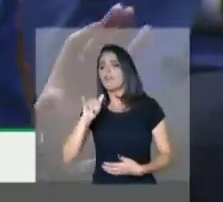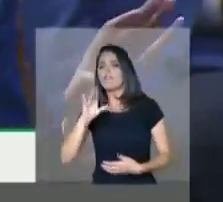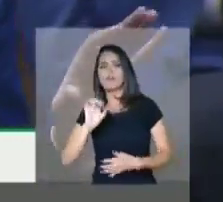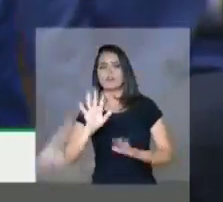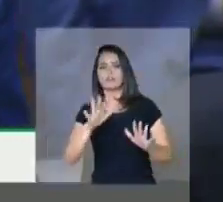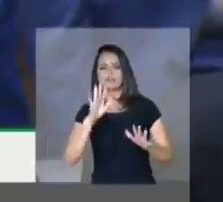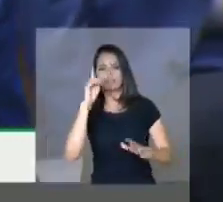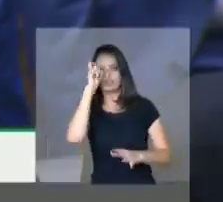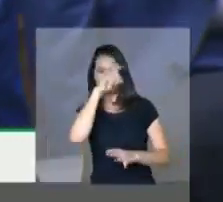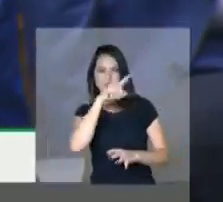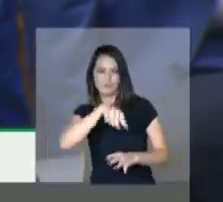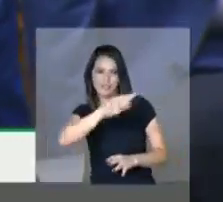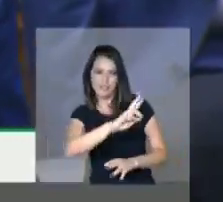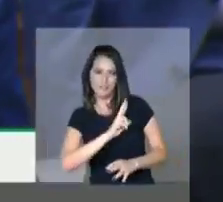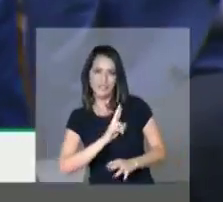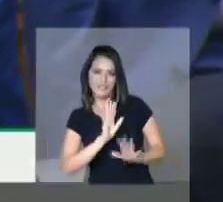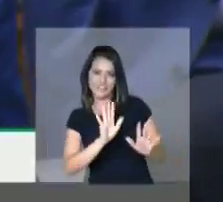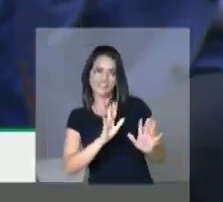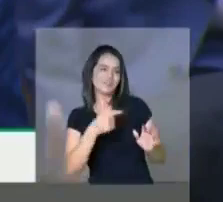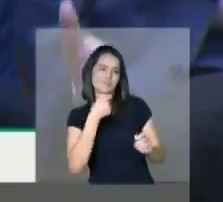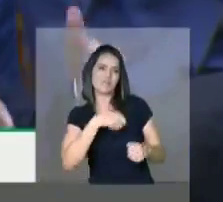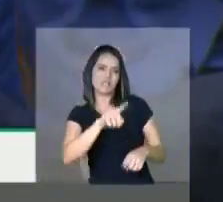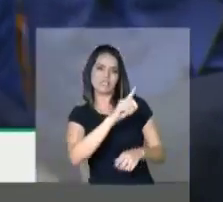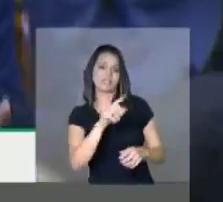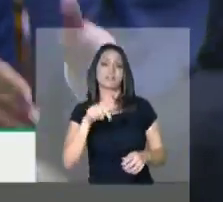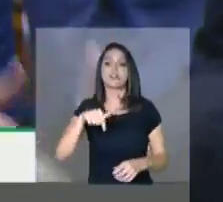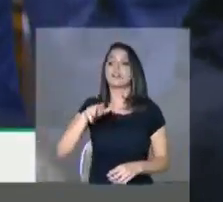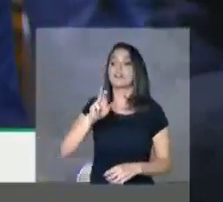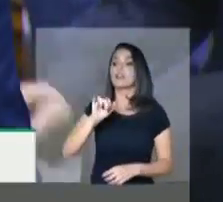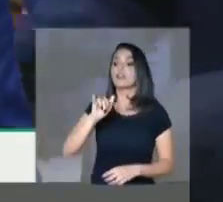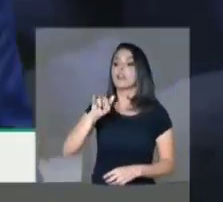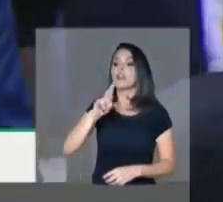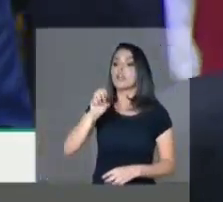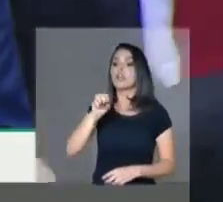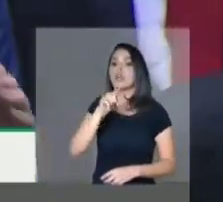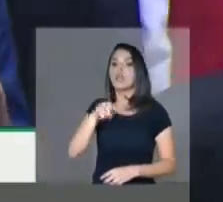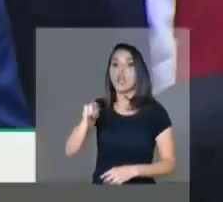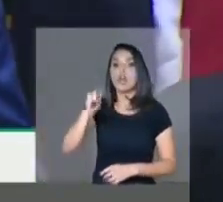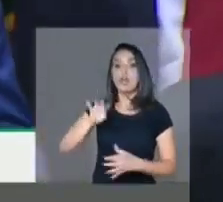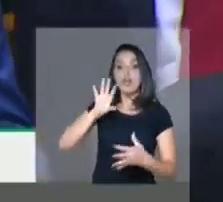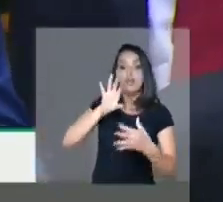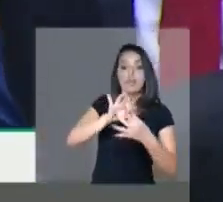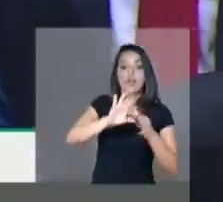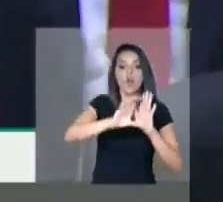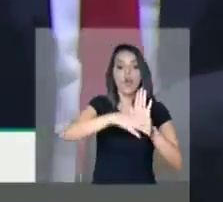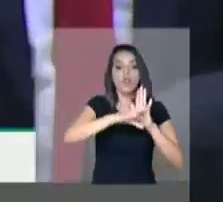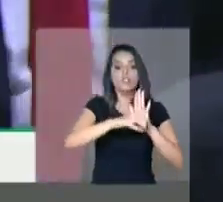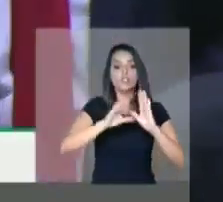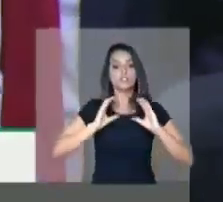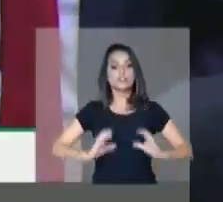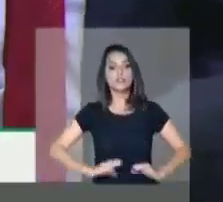situação difícil, nem respondem. O Queiroz entra no conceito de cidadão de bem? Deputado Jandir.